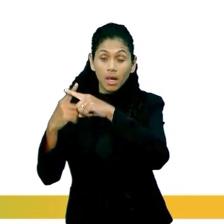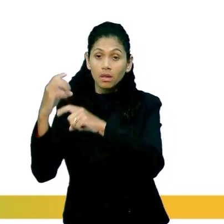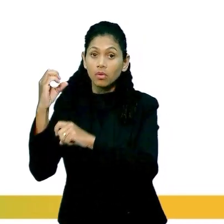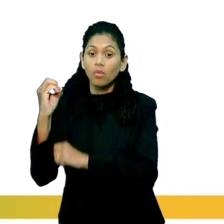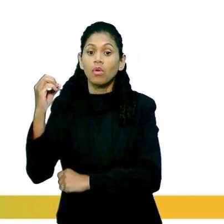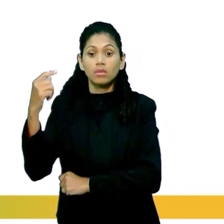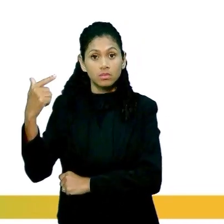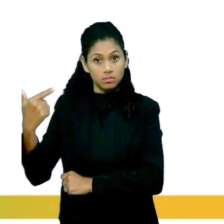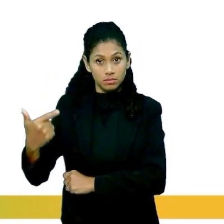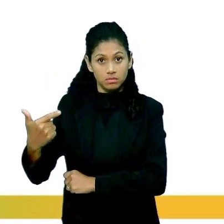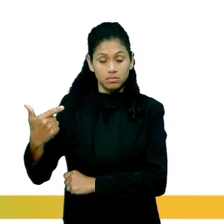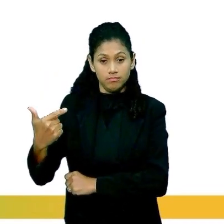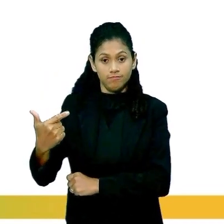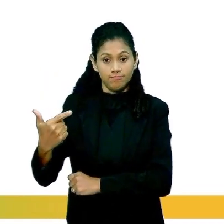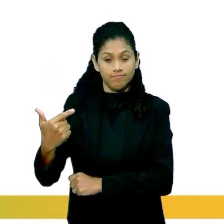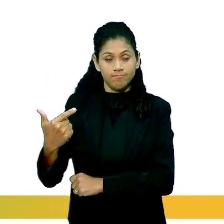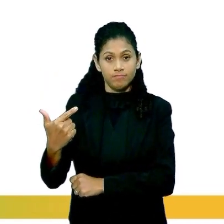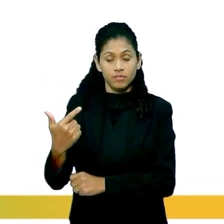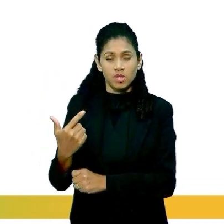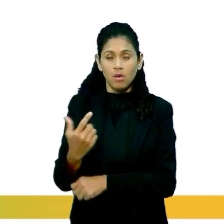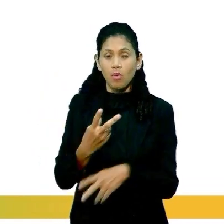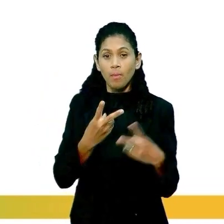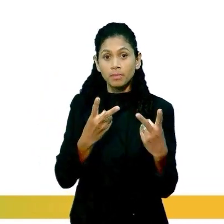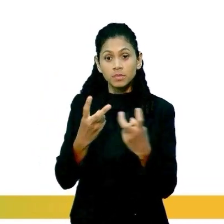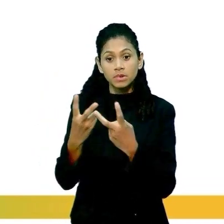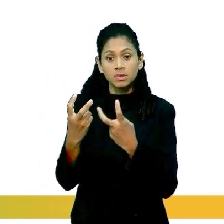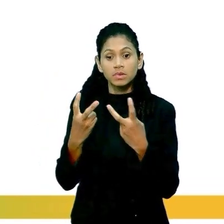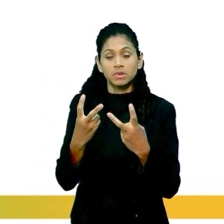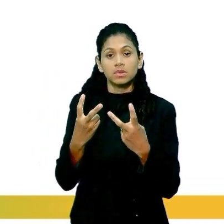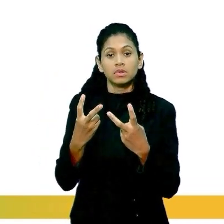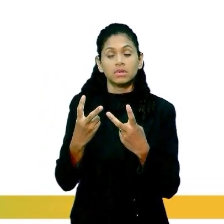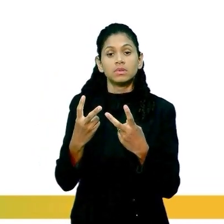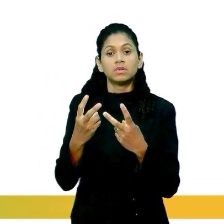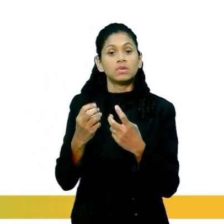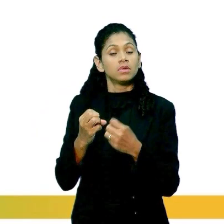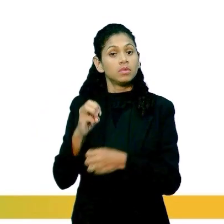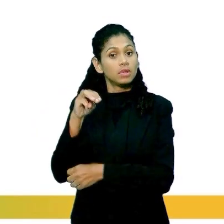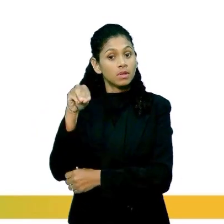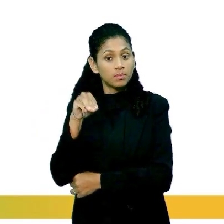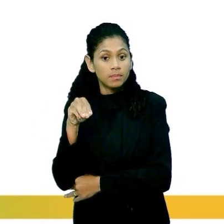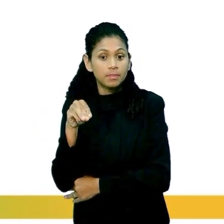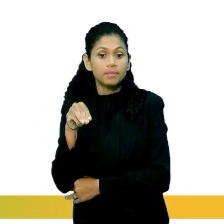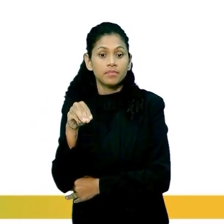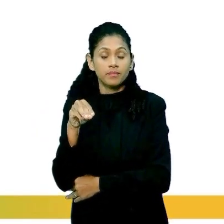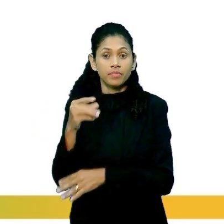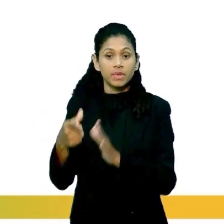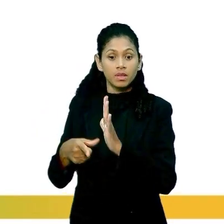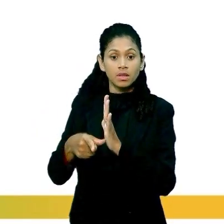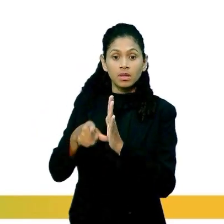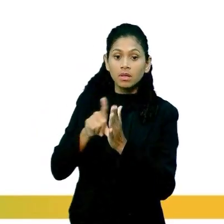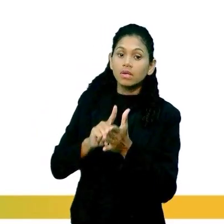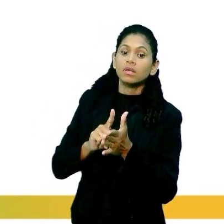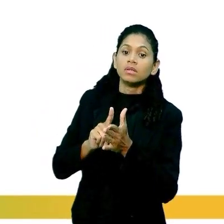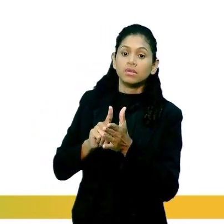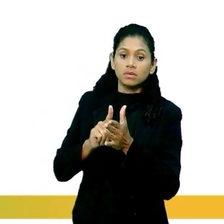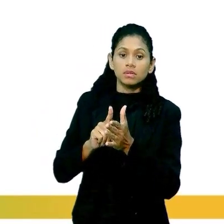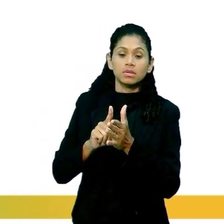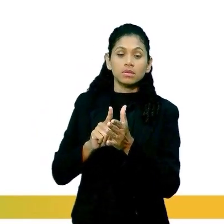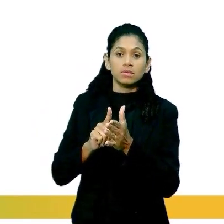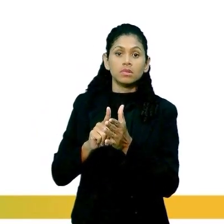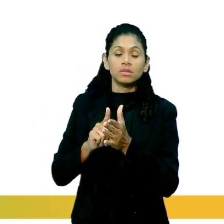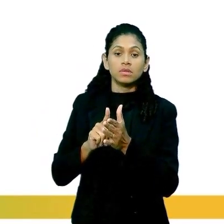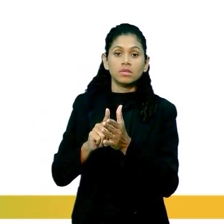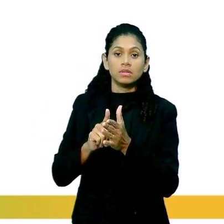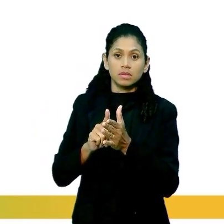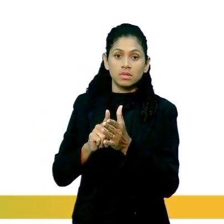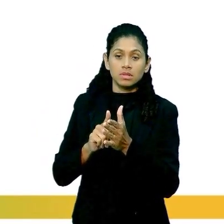ou 2 vezes 16. Então perceba que a massa do reagente, antes da seta, é igual à massa dos produtos que está após a